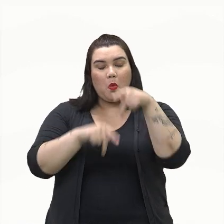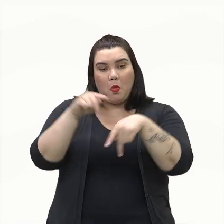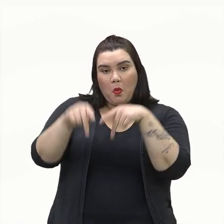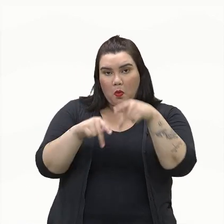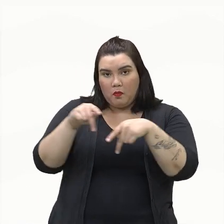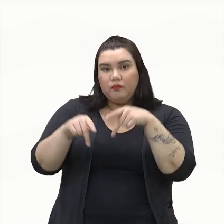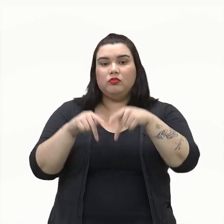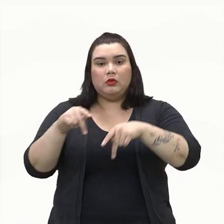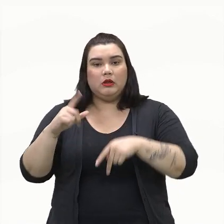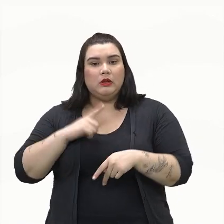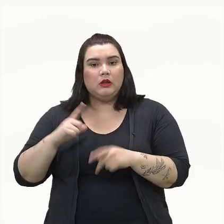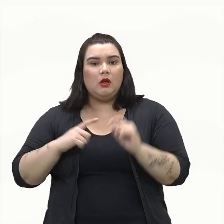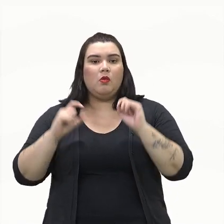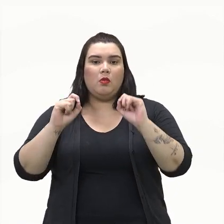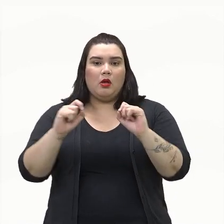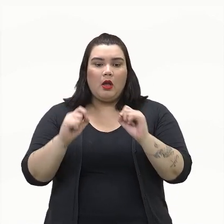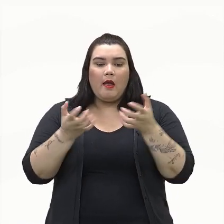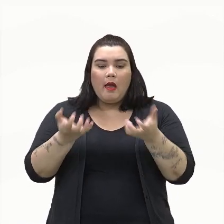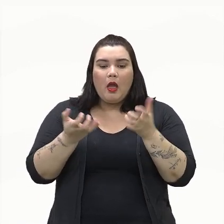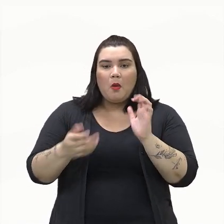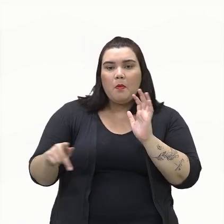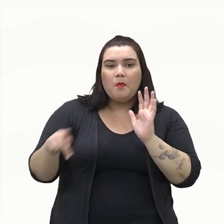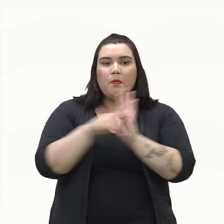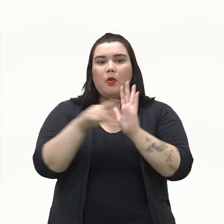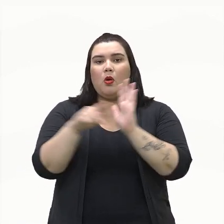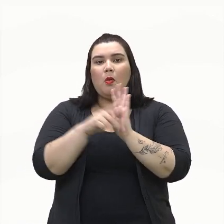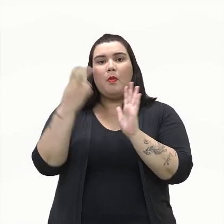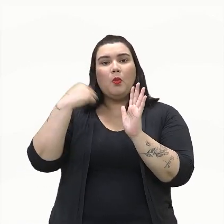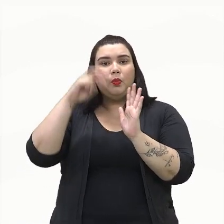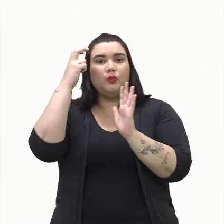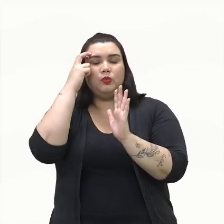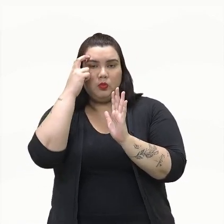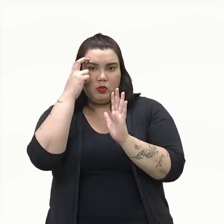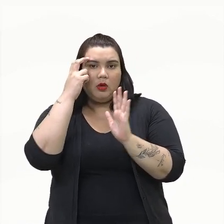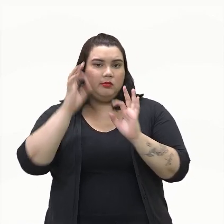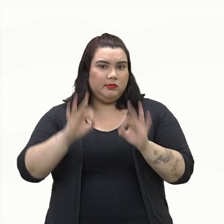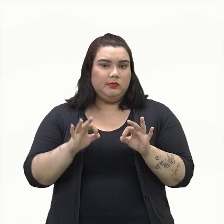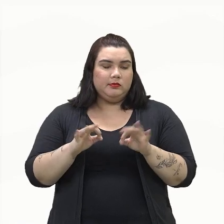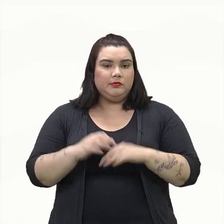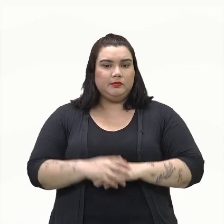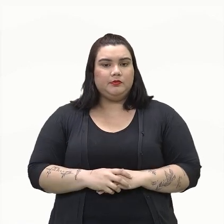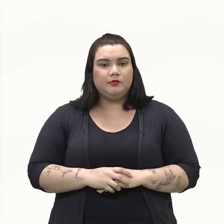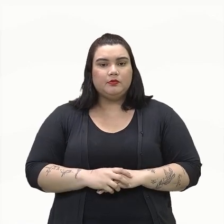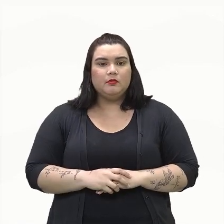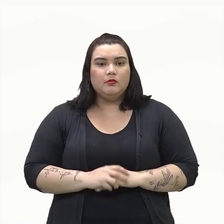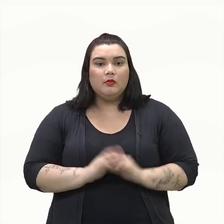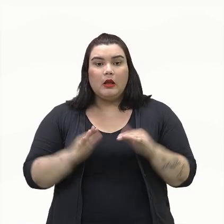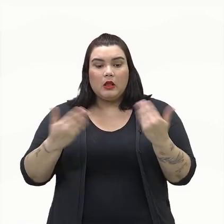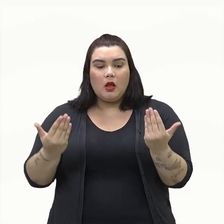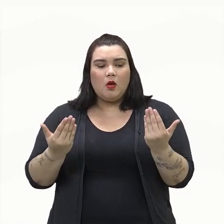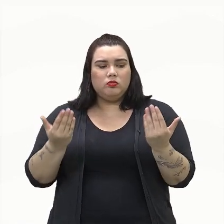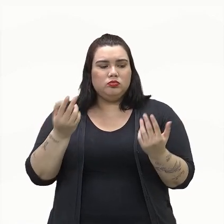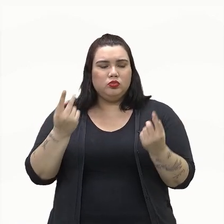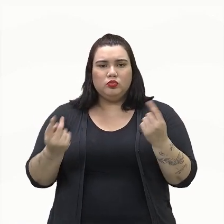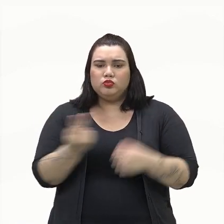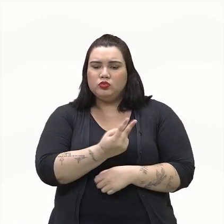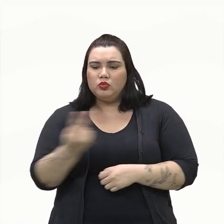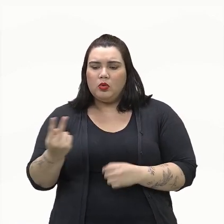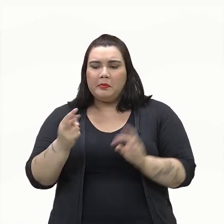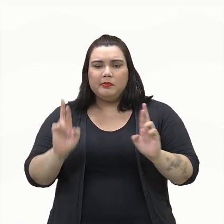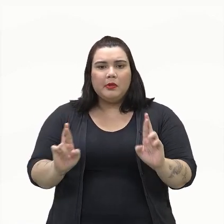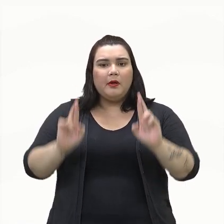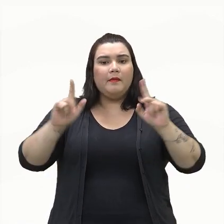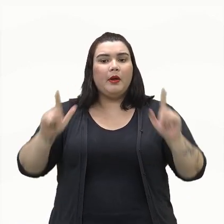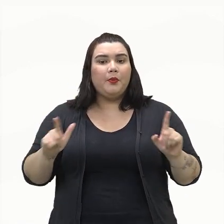que reivindica ali o pertencimento a uma cultura comum. Então, a diferença aqui entre a identidade cultural